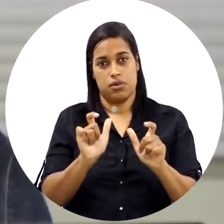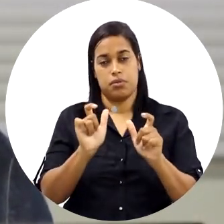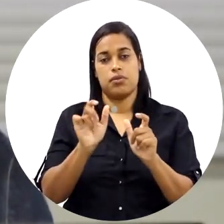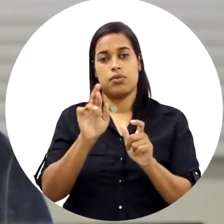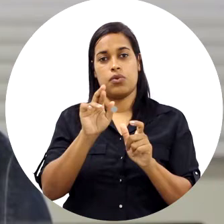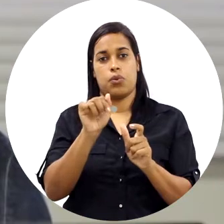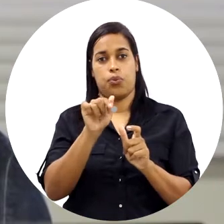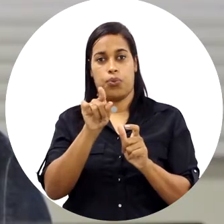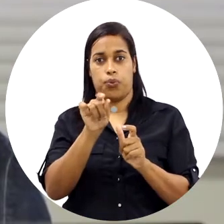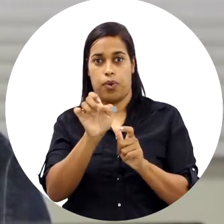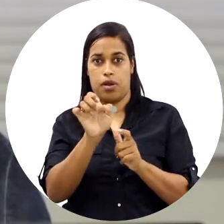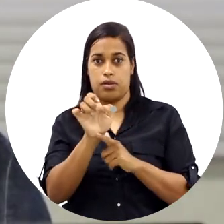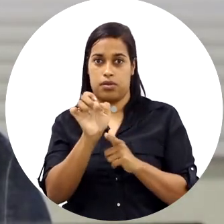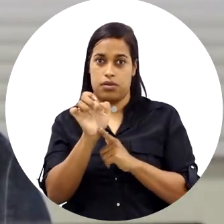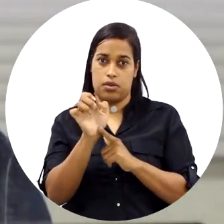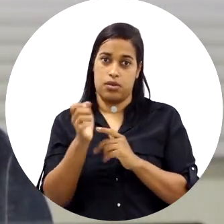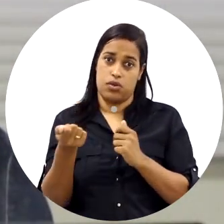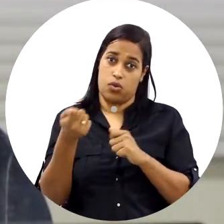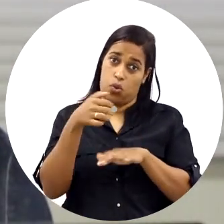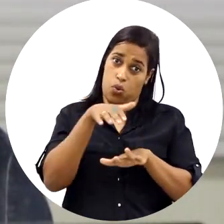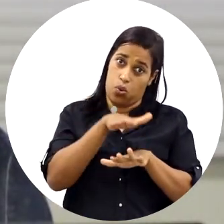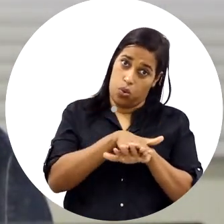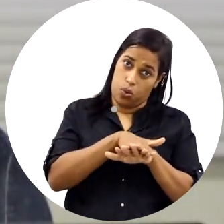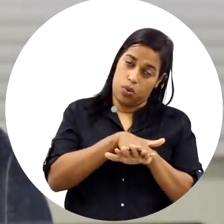do Write, né? Ou personalizando, incluindo